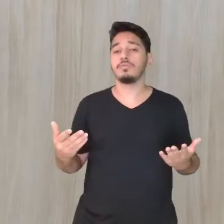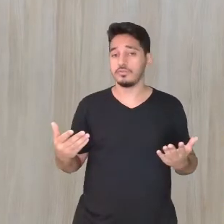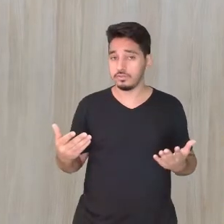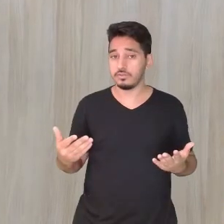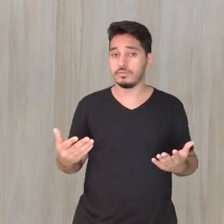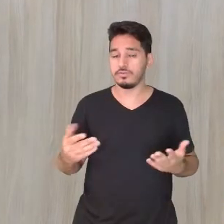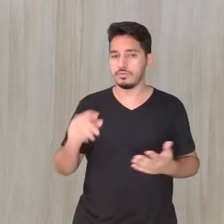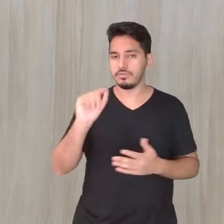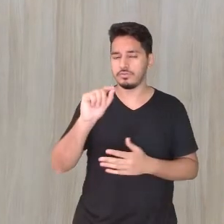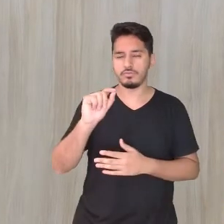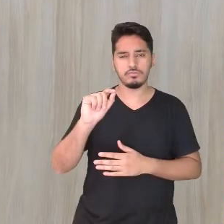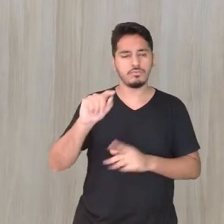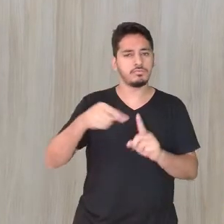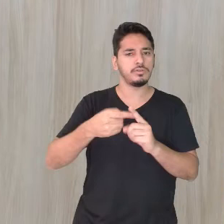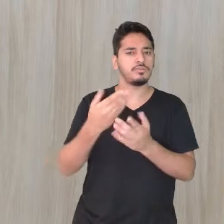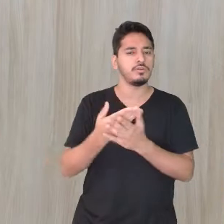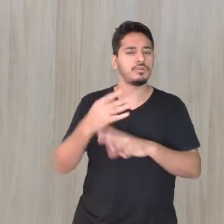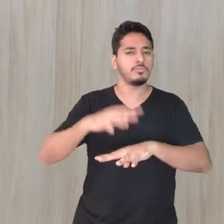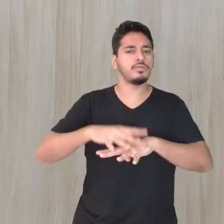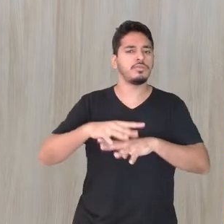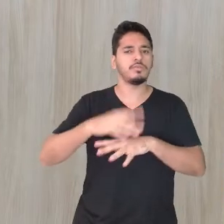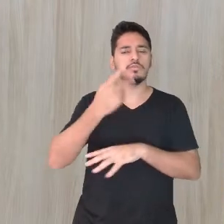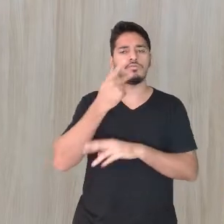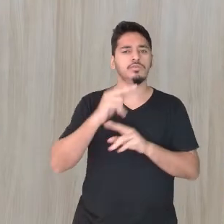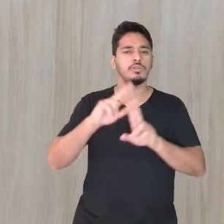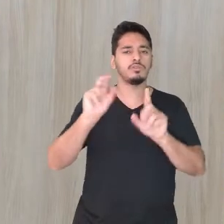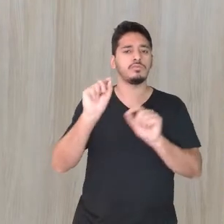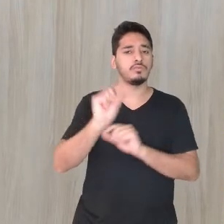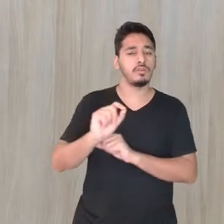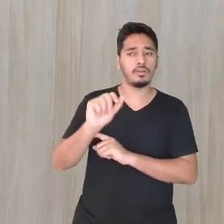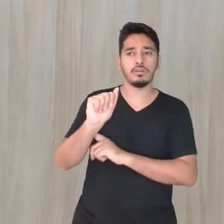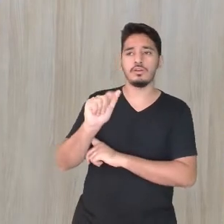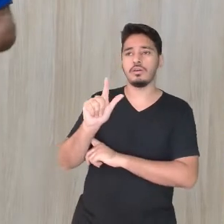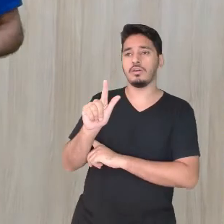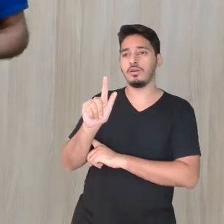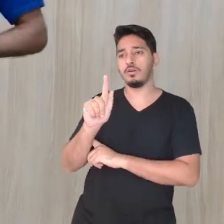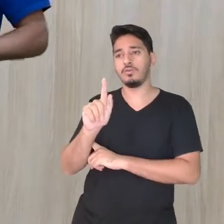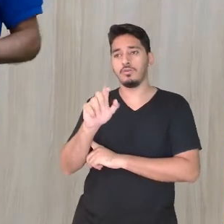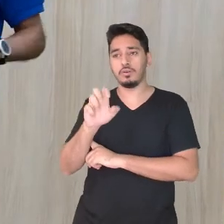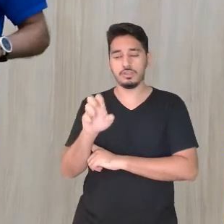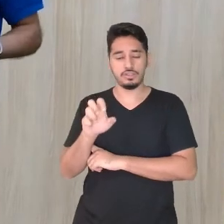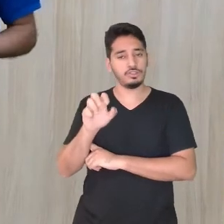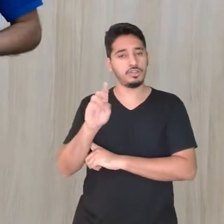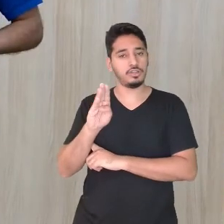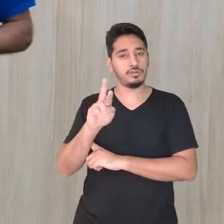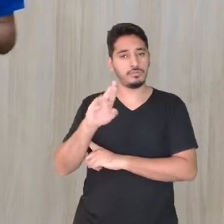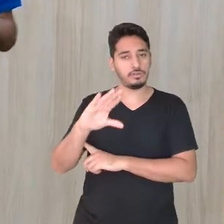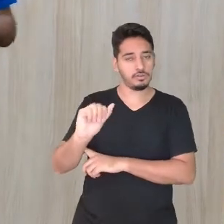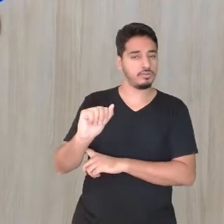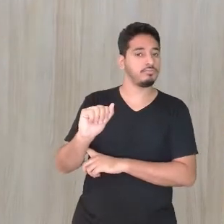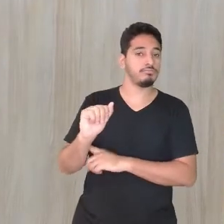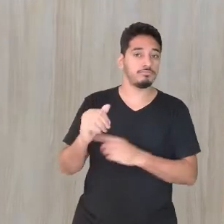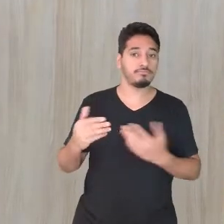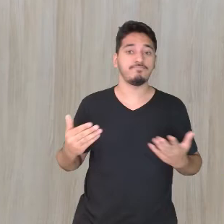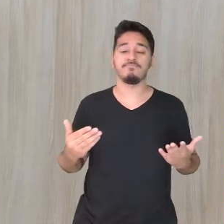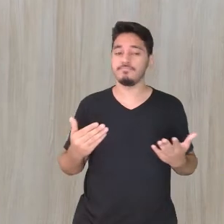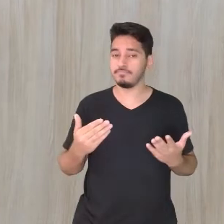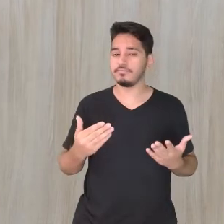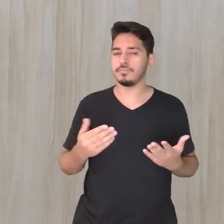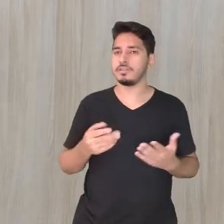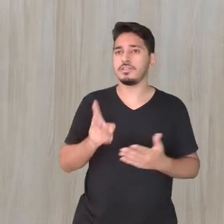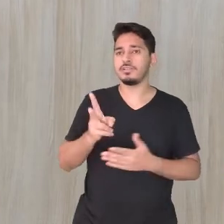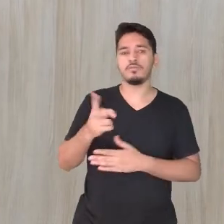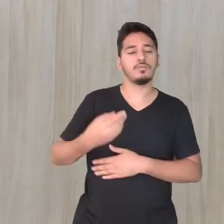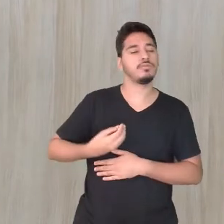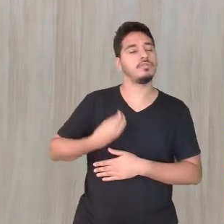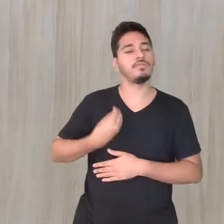para outra aula de matemática falando a respeito de álgebra, Ricardinho, exatamente, a álgebra está no nosso dia a dia,